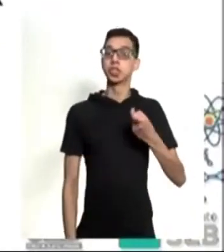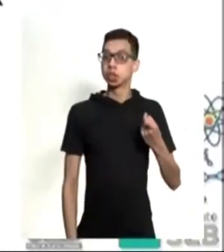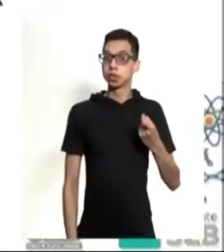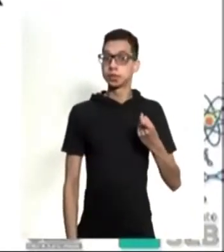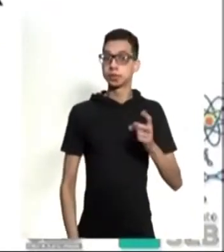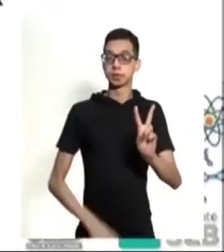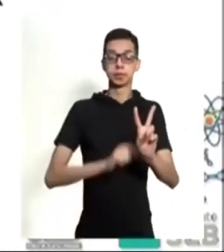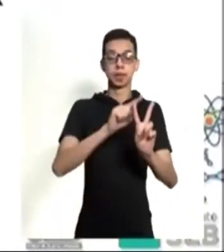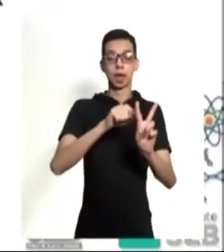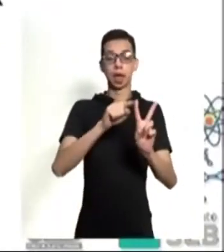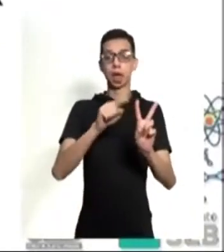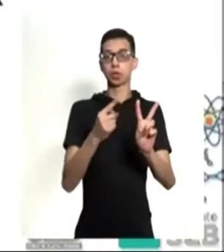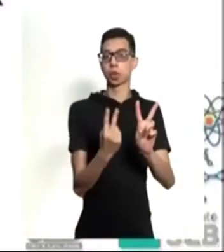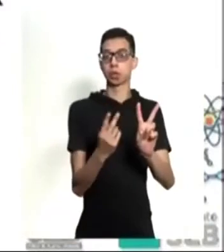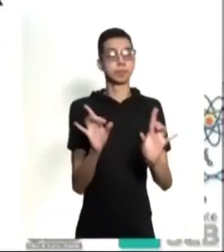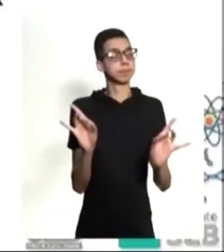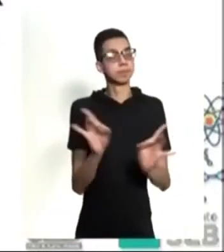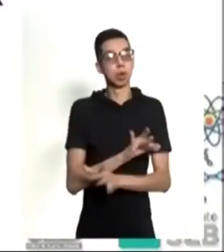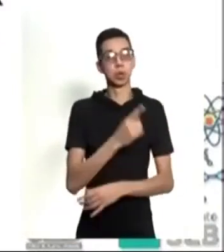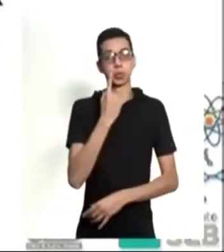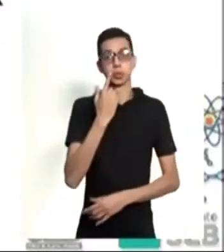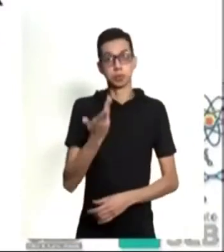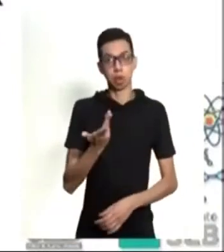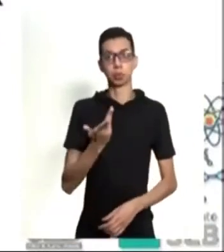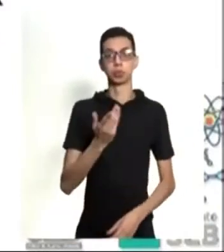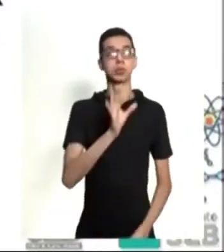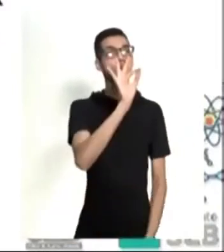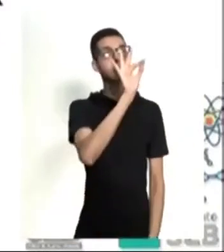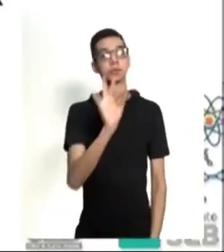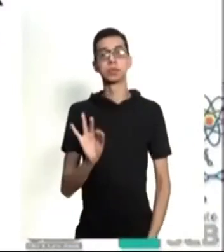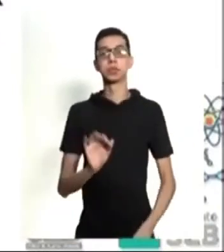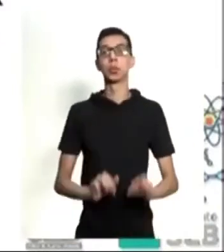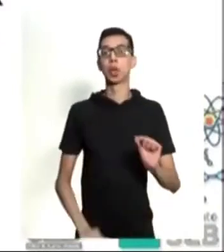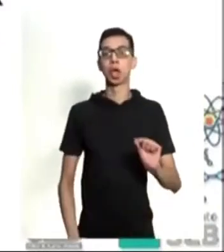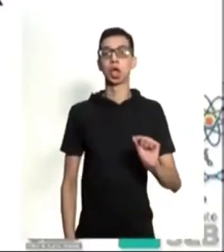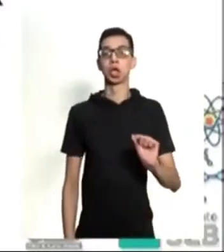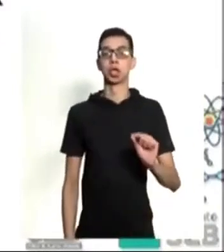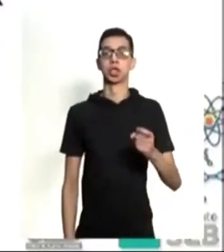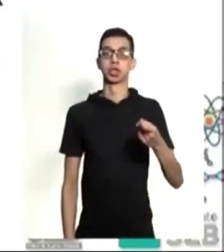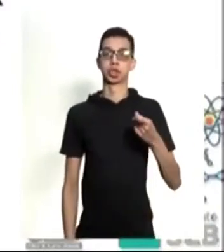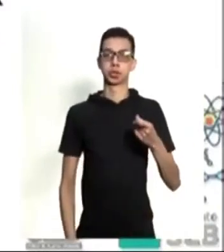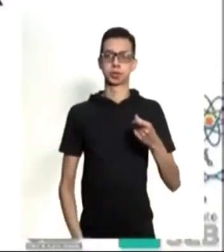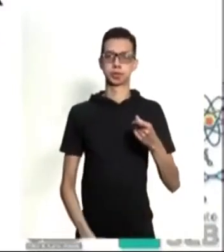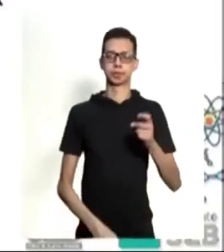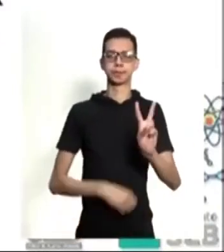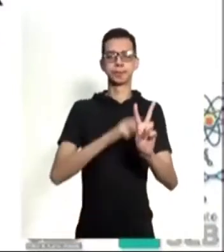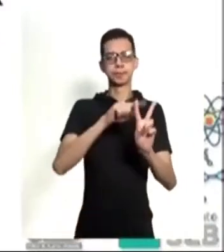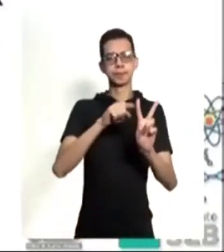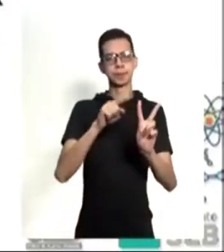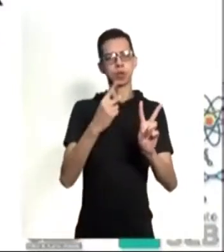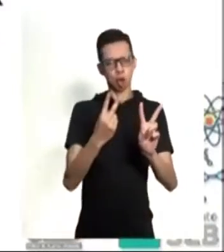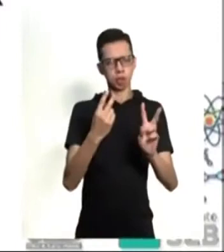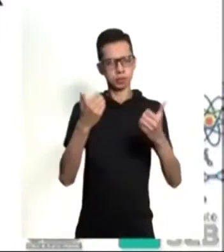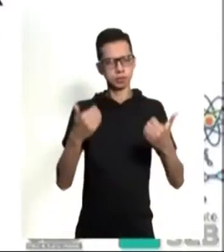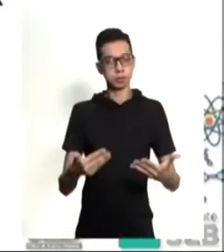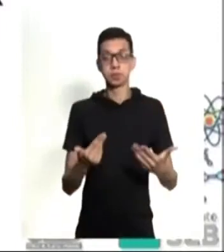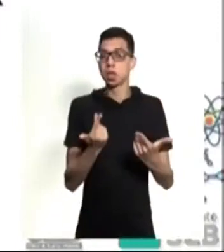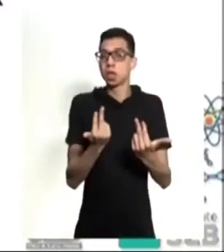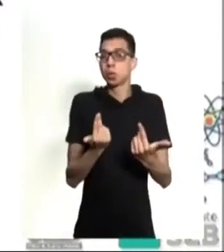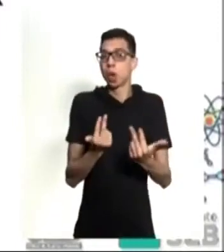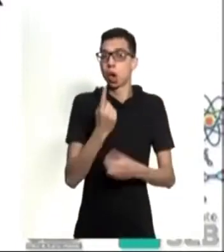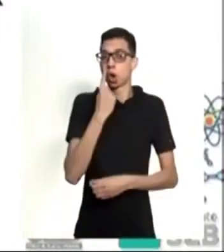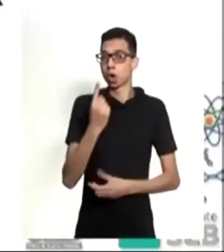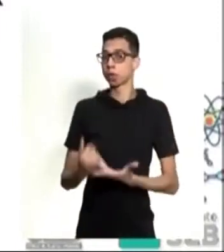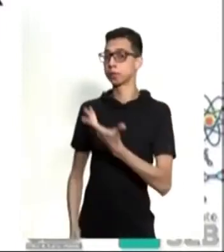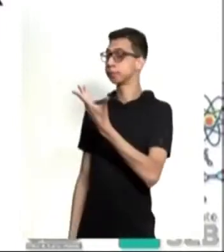acabou. Se a diagonal do quadrado é x raiz de 2 e ele falou que, então, ela equivale a 5 raiz de 2, é só igualar. X